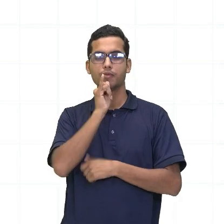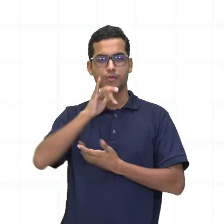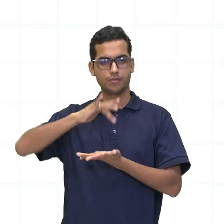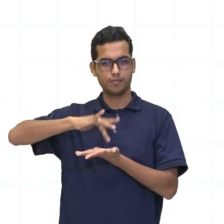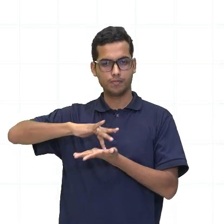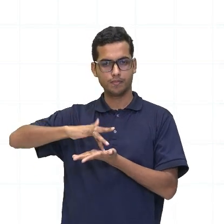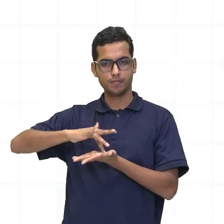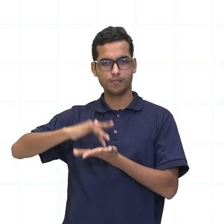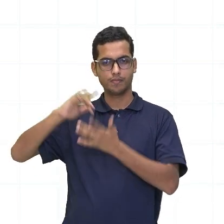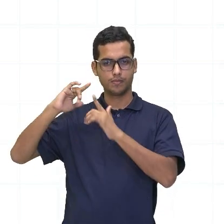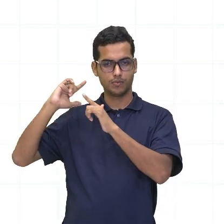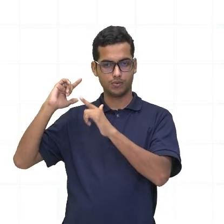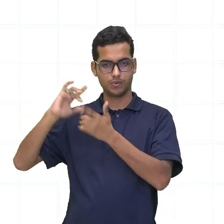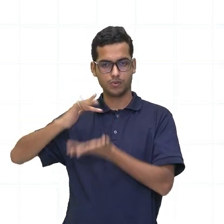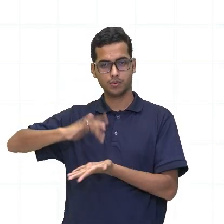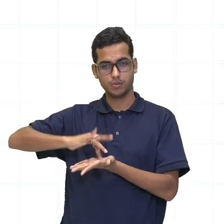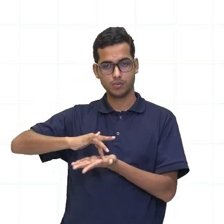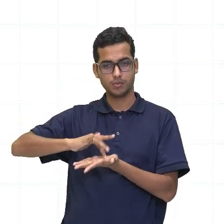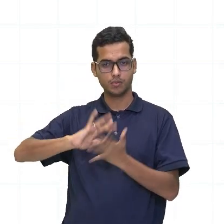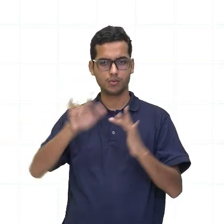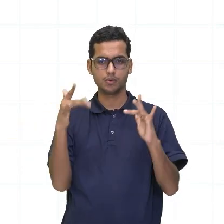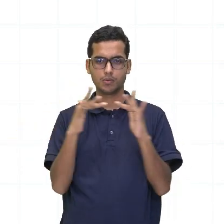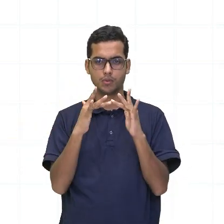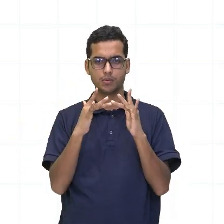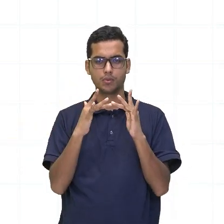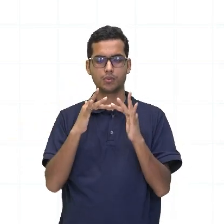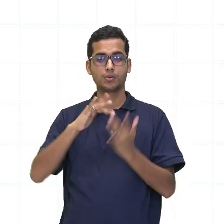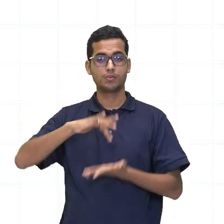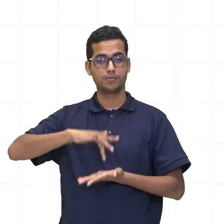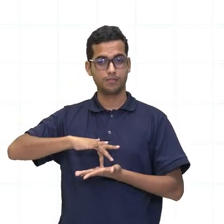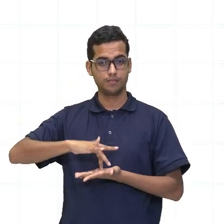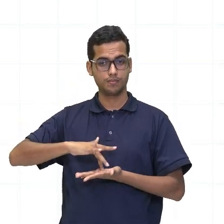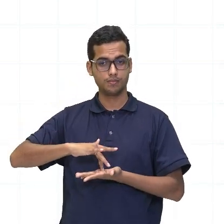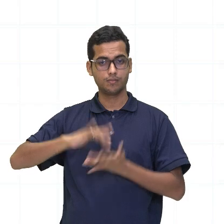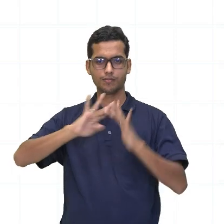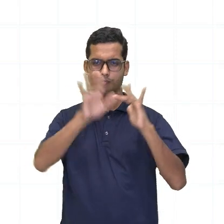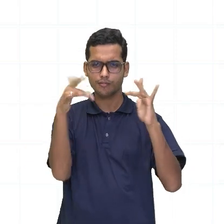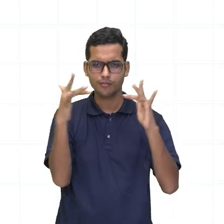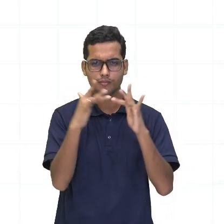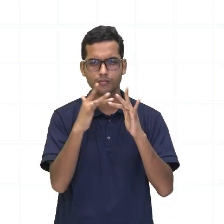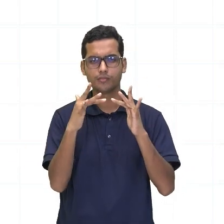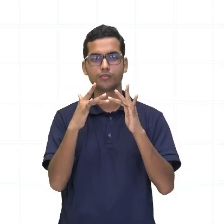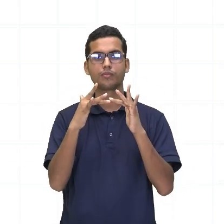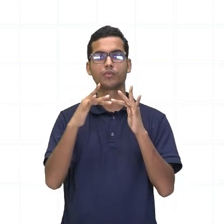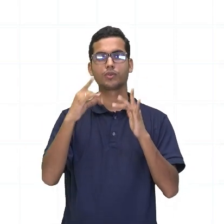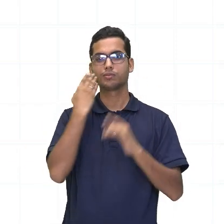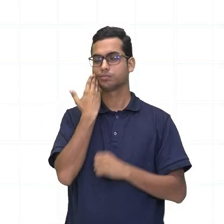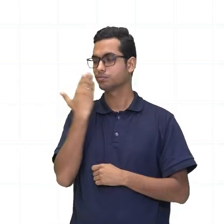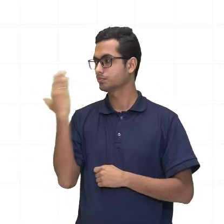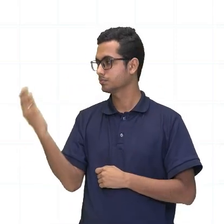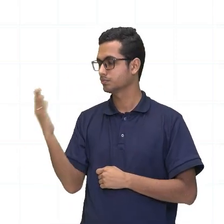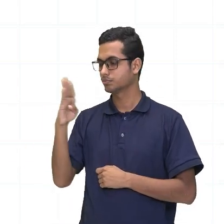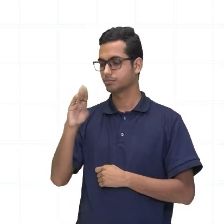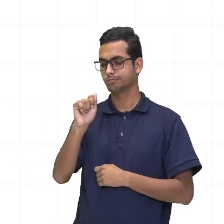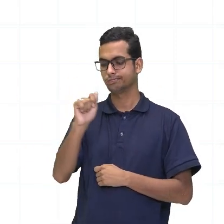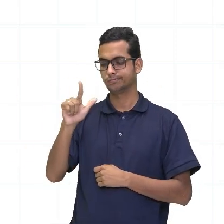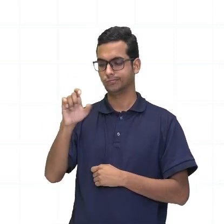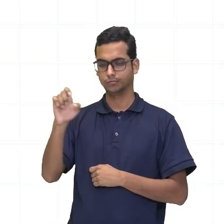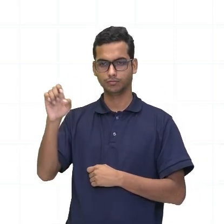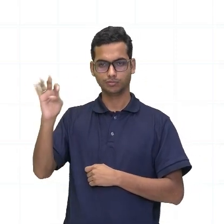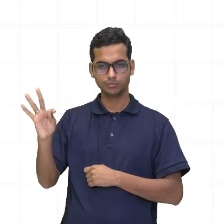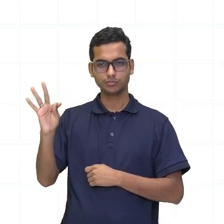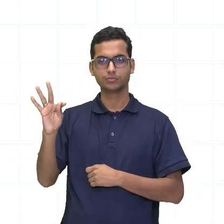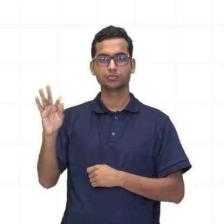podemos falar desse balé clássico agora? O balé clássico é uma das formas de dança mais reconhecidas